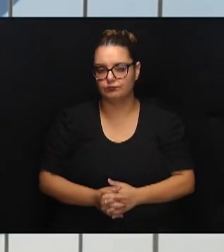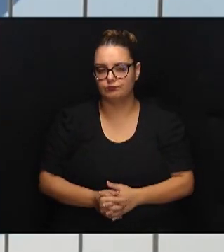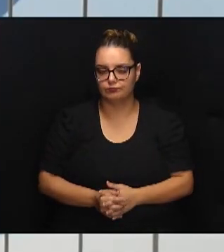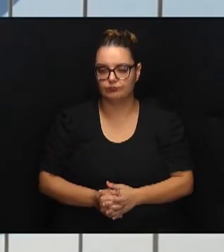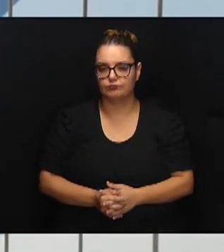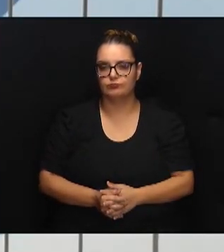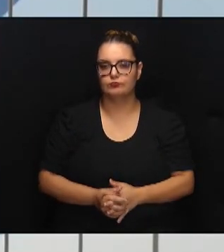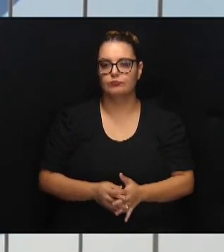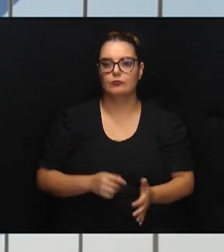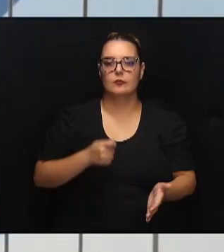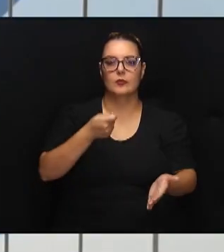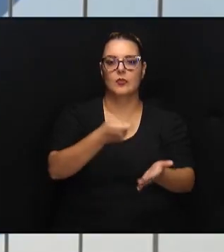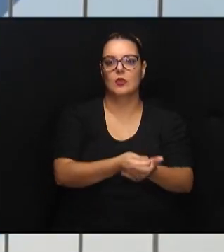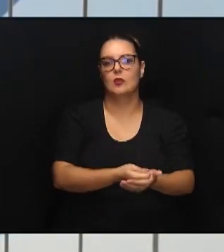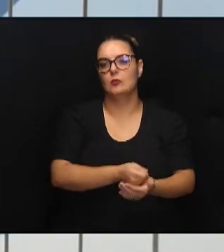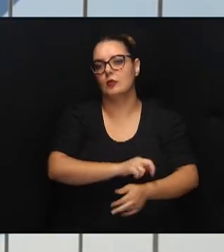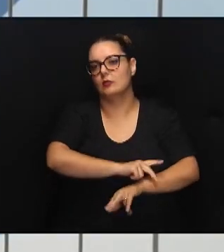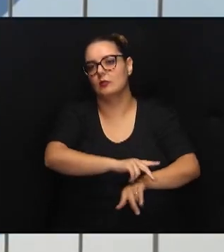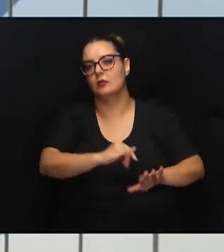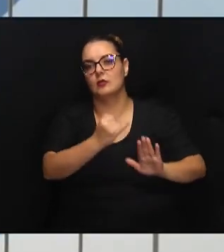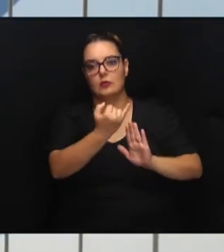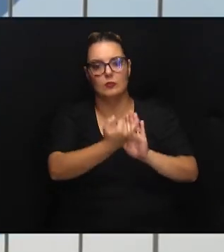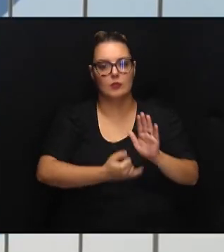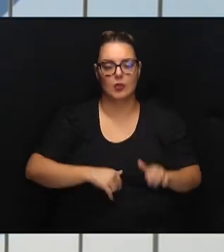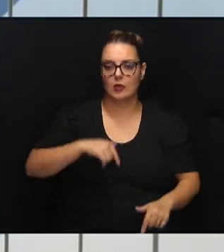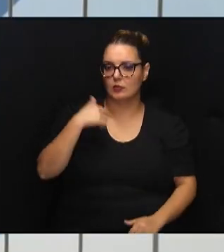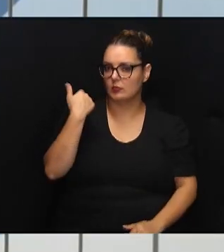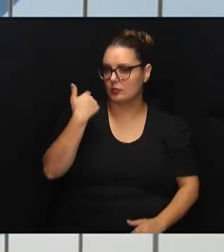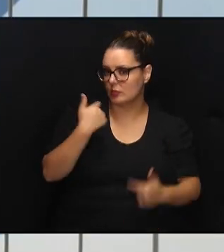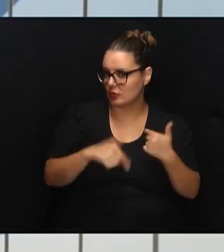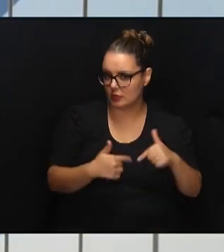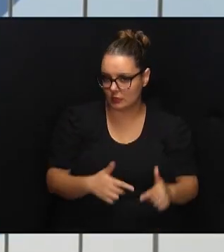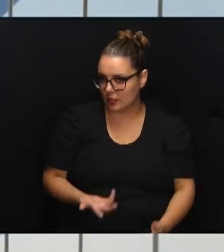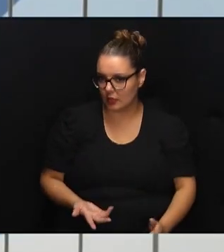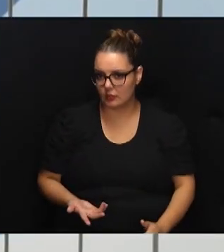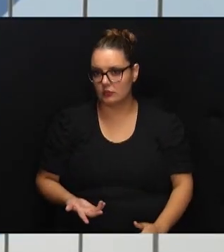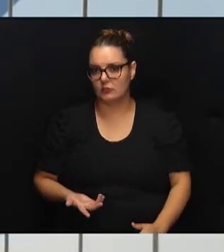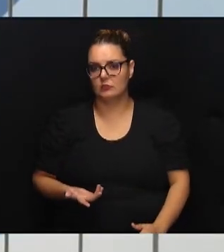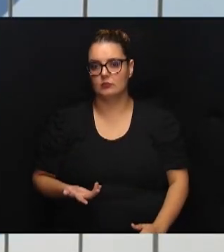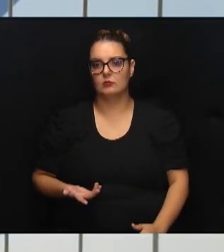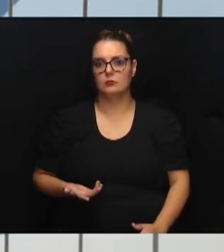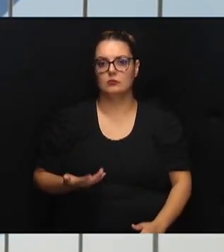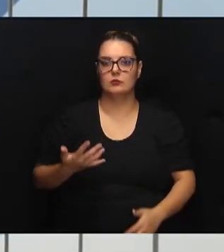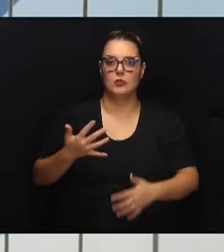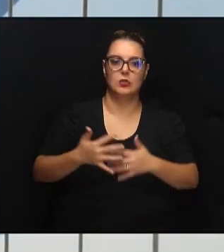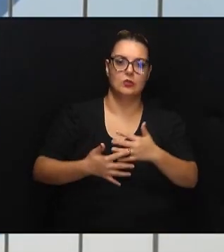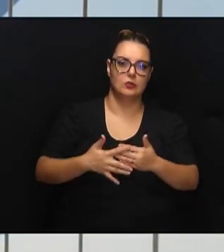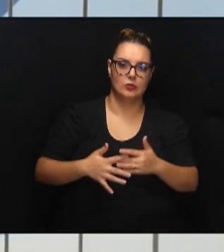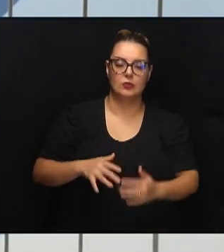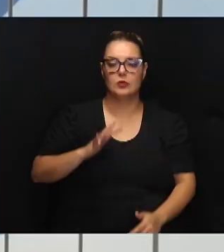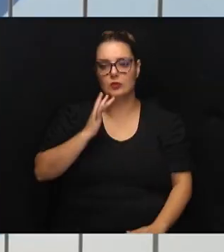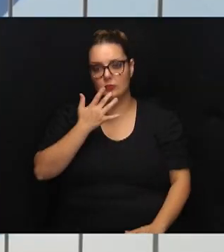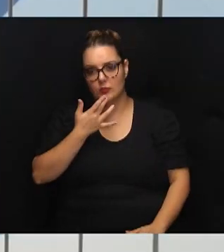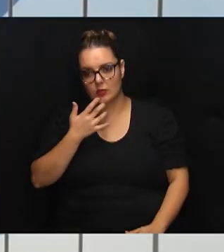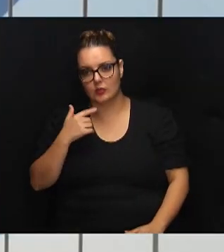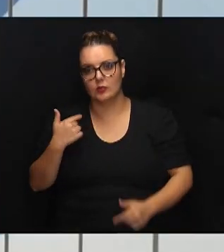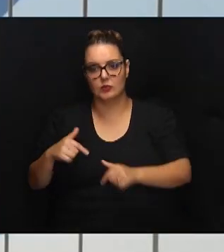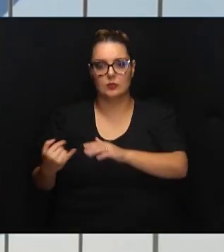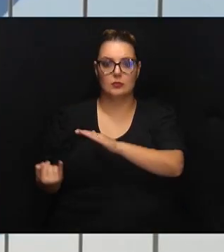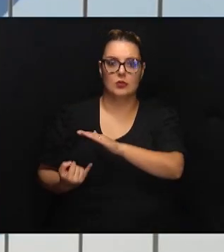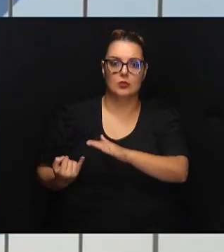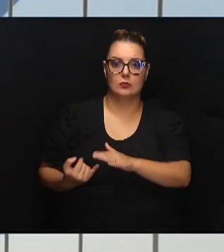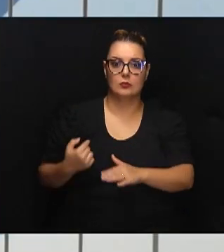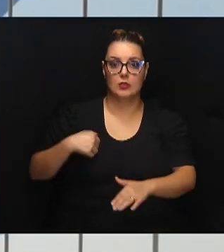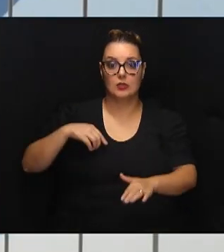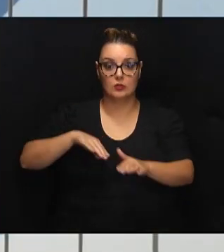eu pago muito imposto para o trabalhador, eu pago, então atrapalha, então eu prefiro o trabalho informal. Mas eu